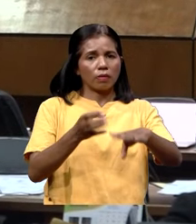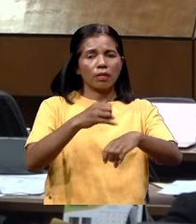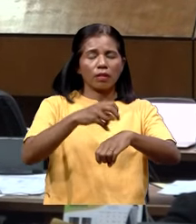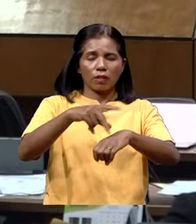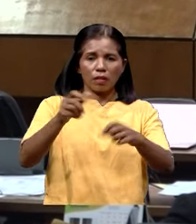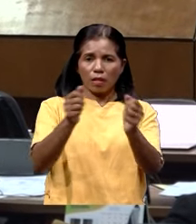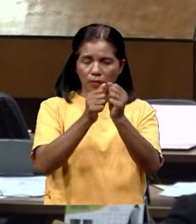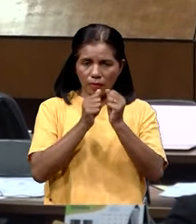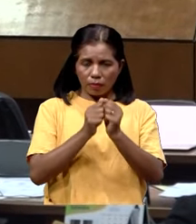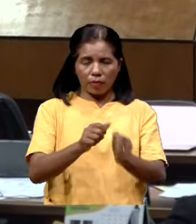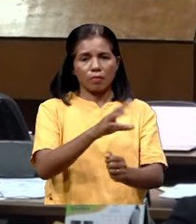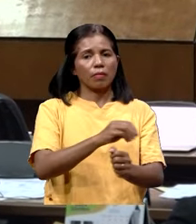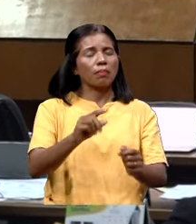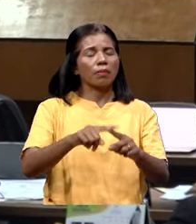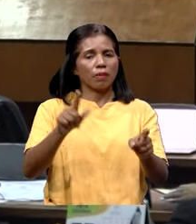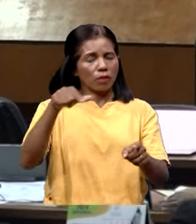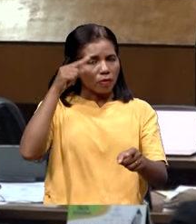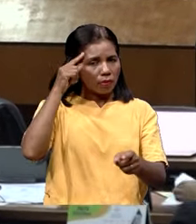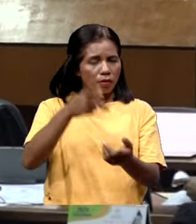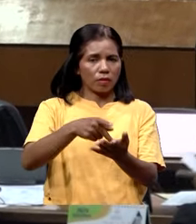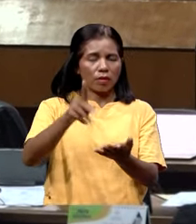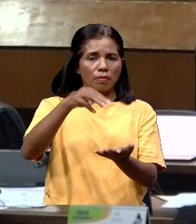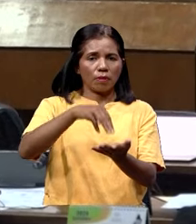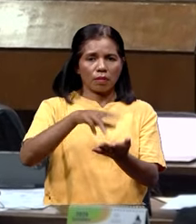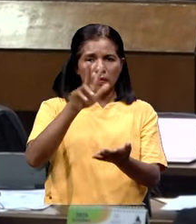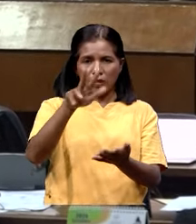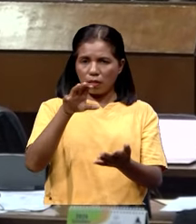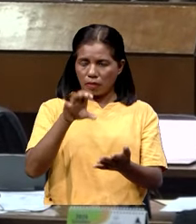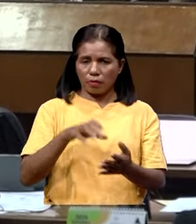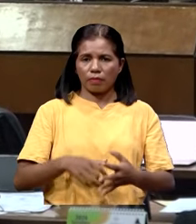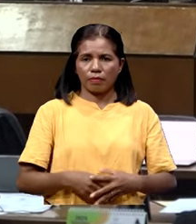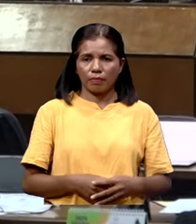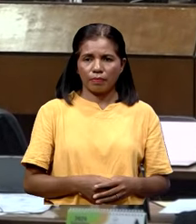e de recém, mas o governo reembolsa uma milhão a tudo o recém.